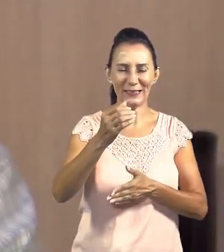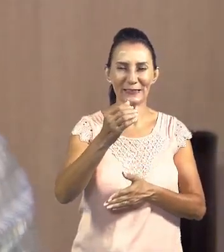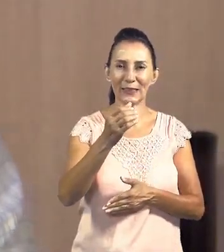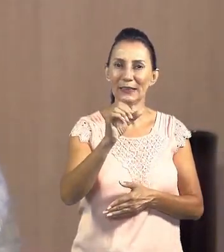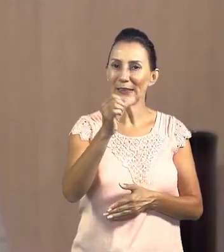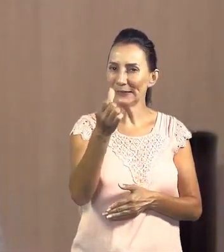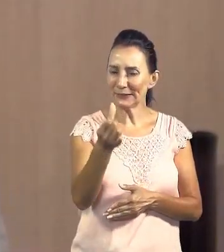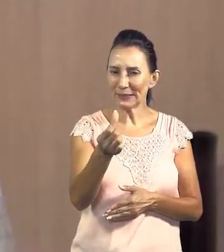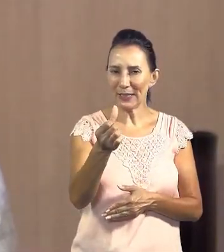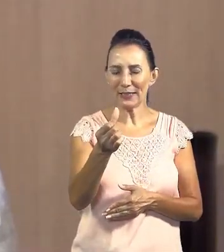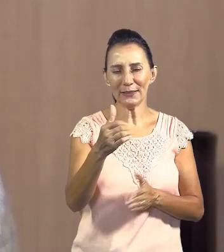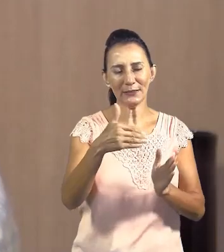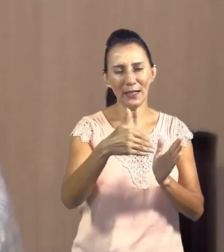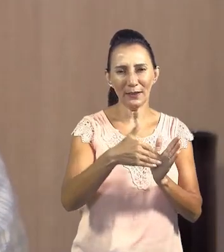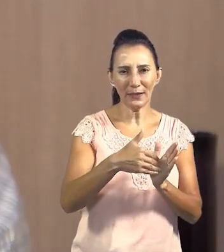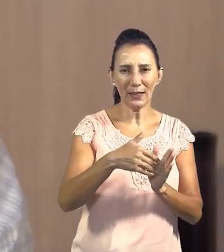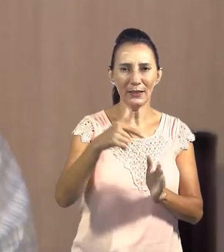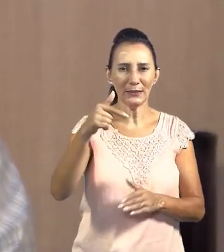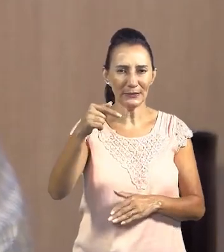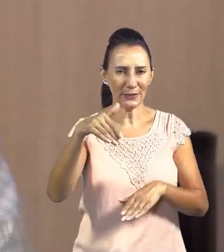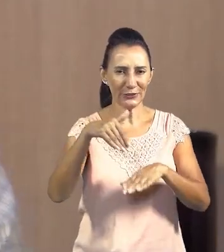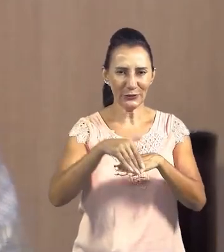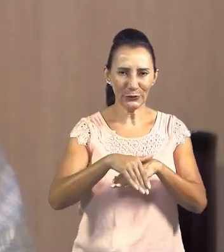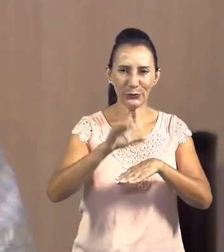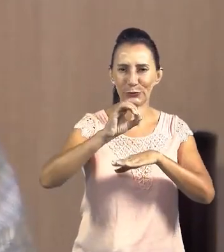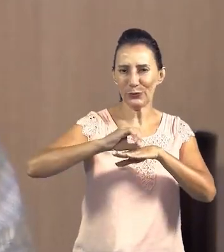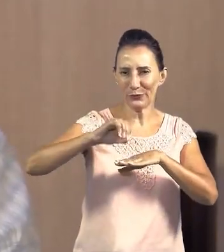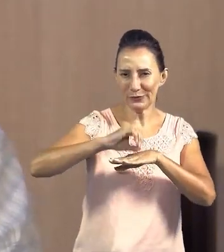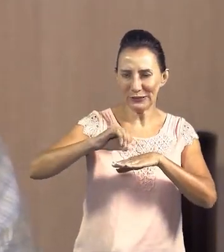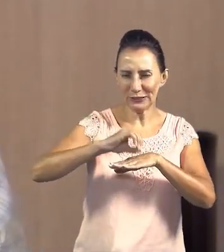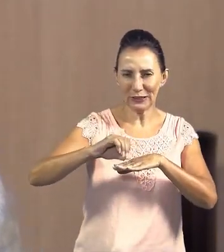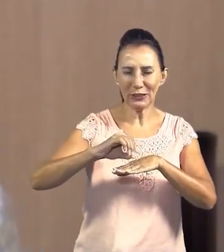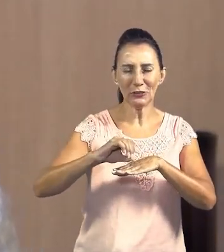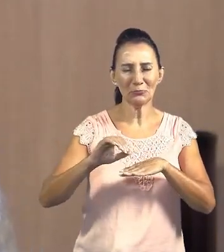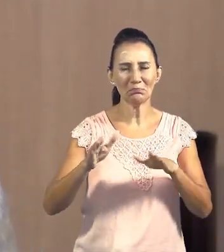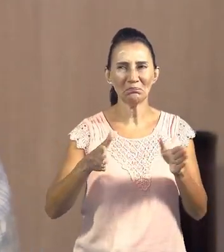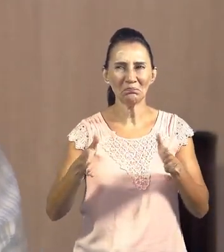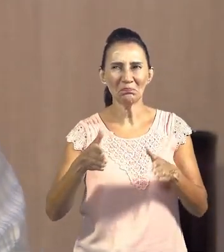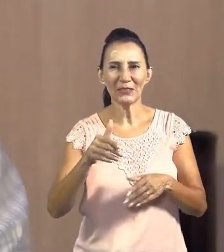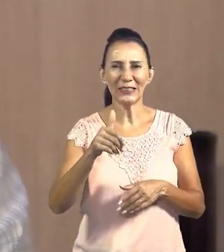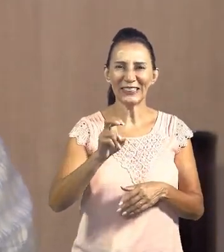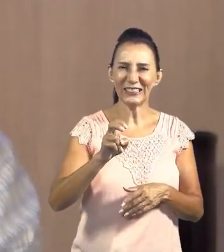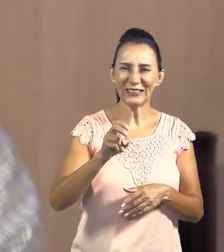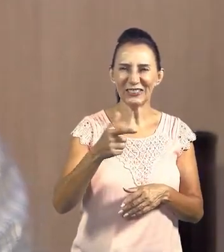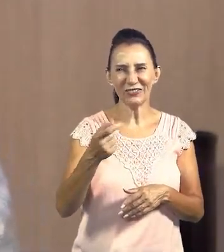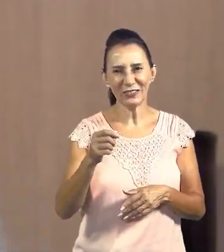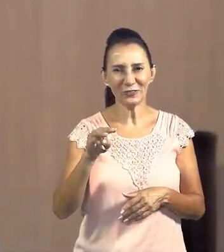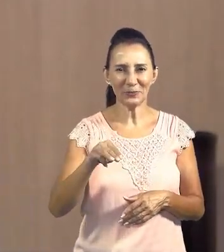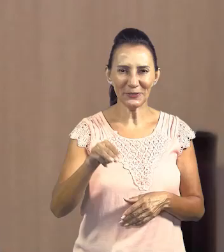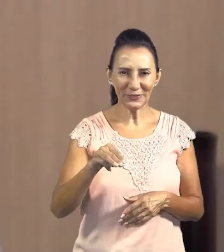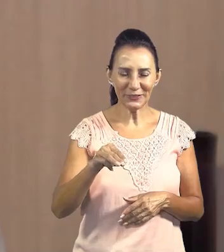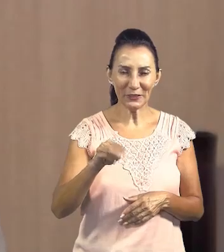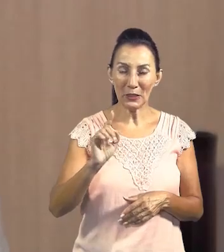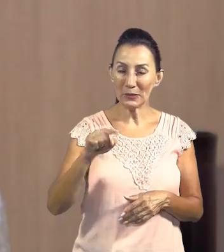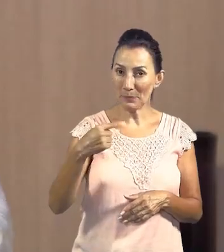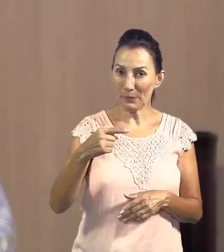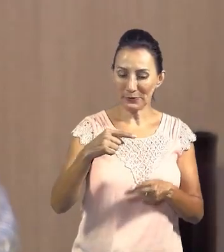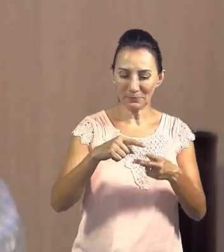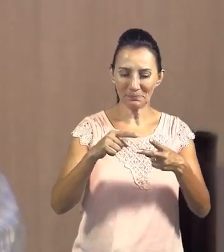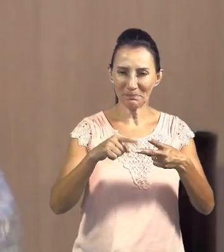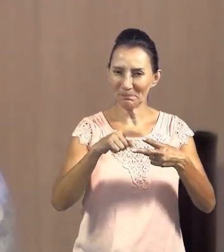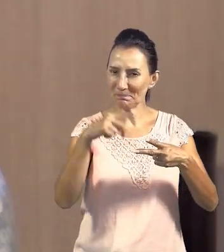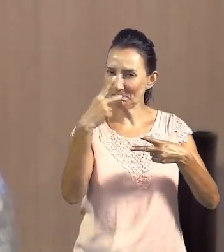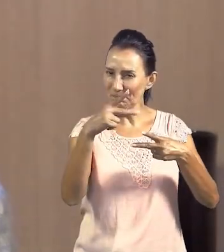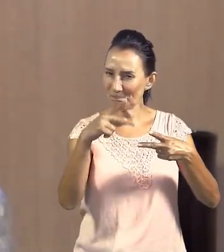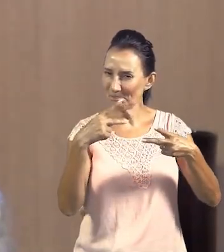Sempre de 18 às 19, teremos uma oficina, um intervalo de 15, 20 minutos. E aí, duas ministrações.